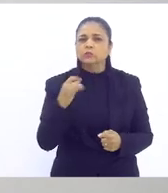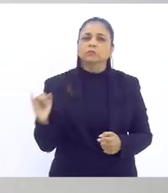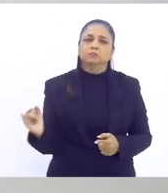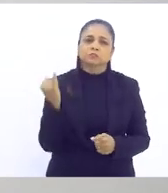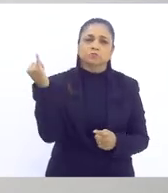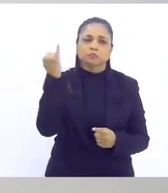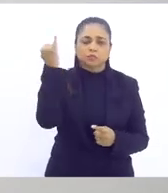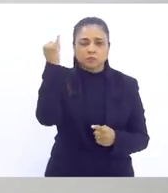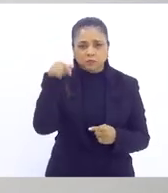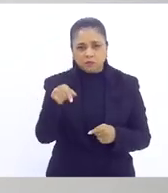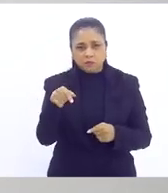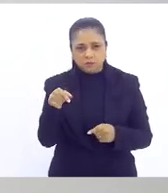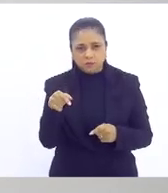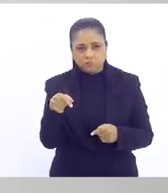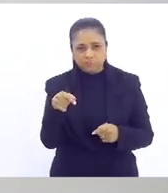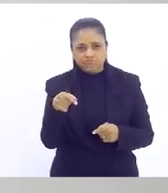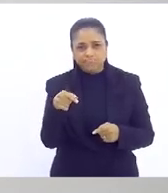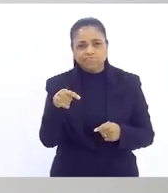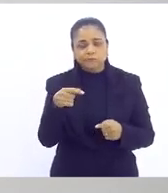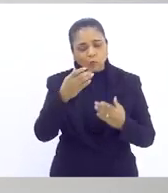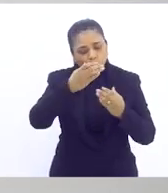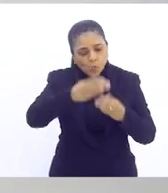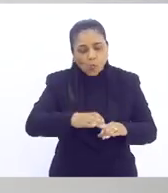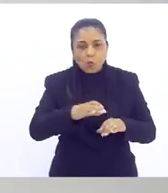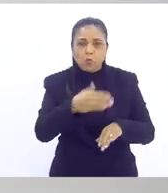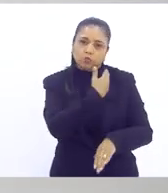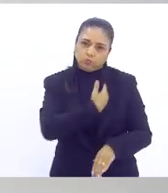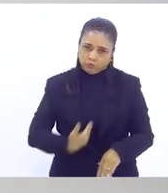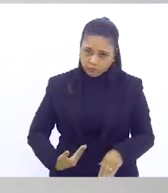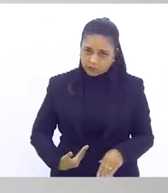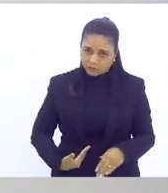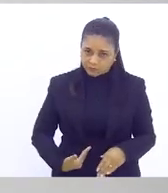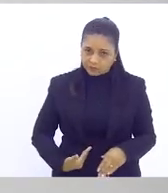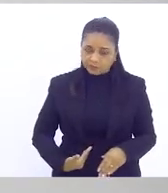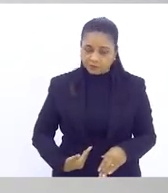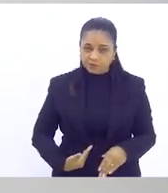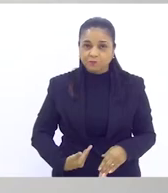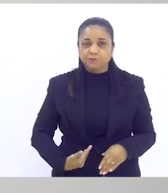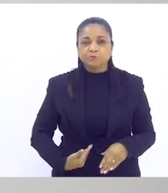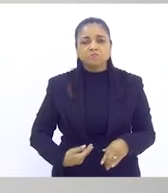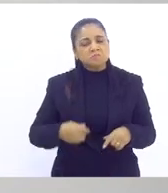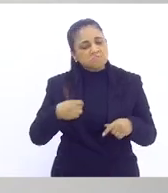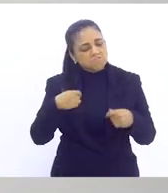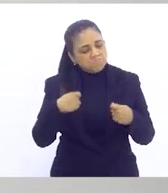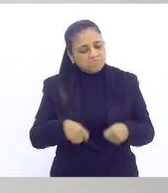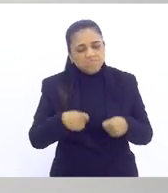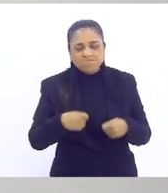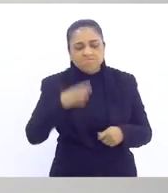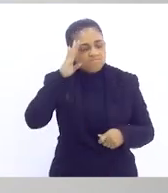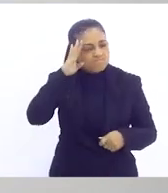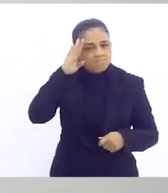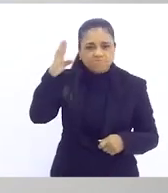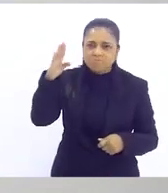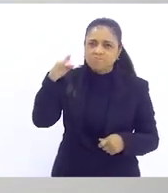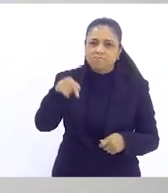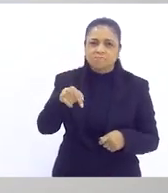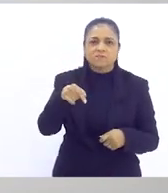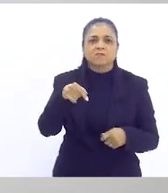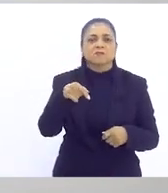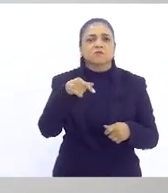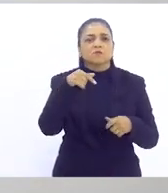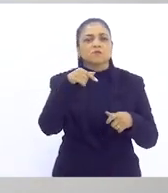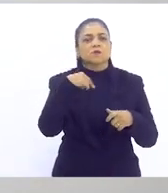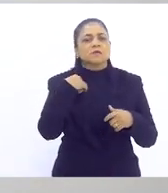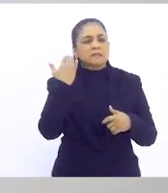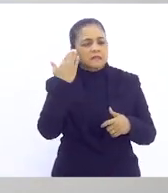de se fazer esse concurso público e de fato é essencial isso o clube entende que é necessário